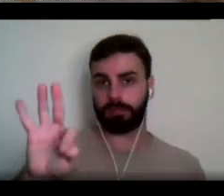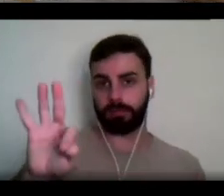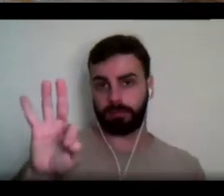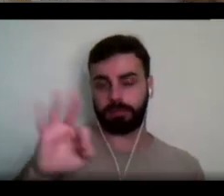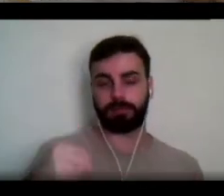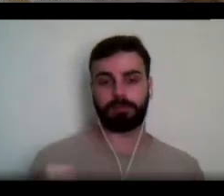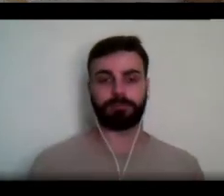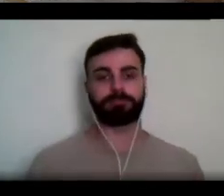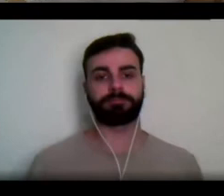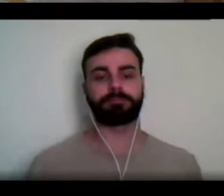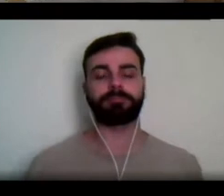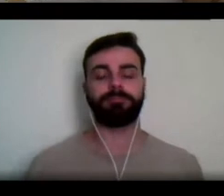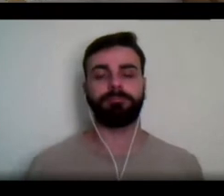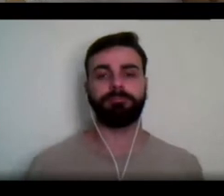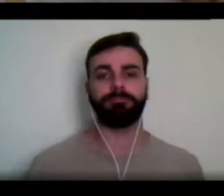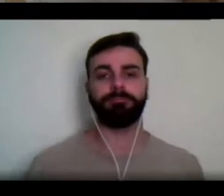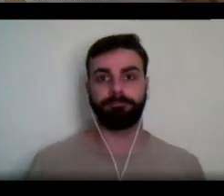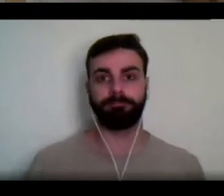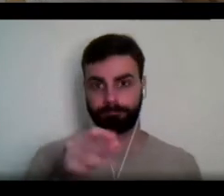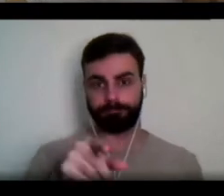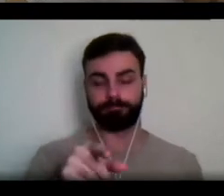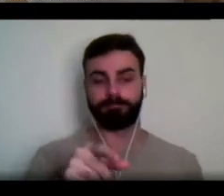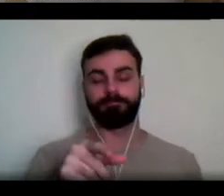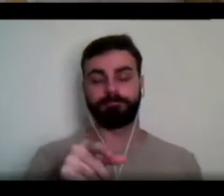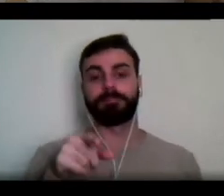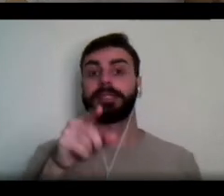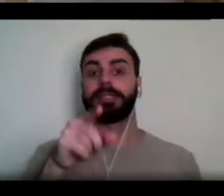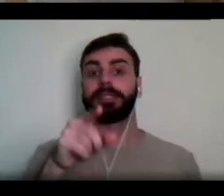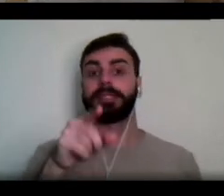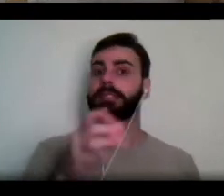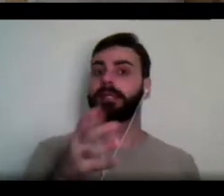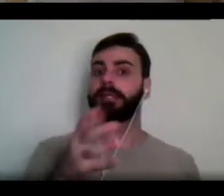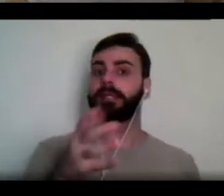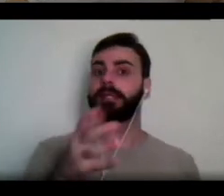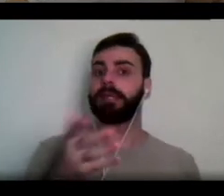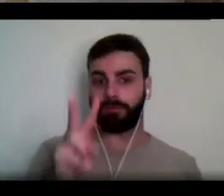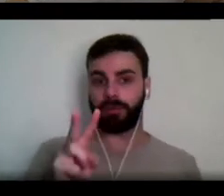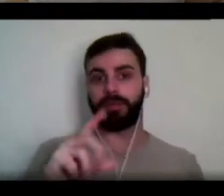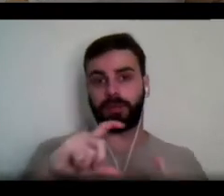Certo? Então, se eu pegar agora essa equação aqui e integrar, o